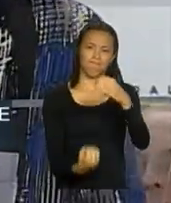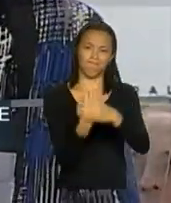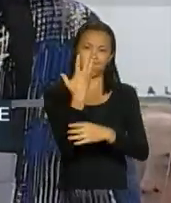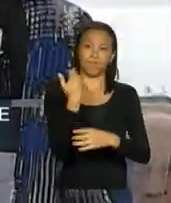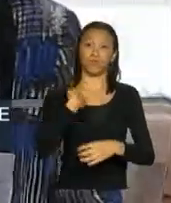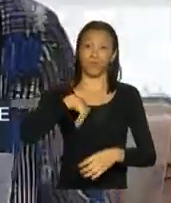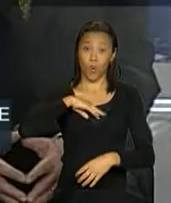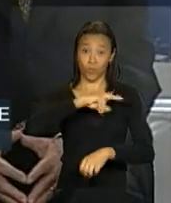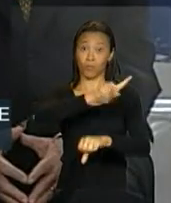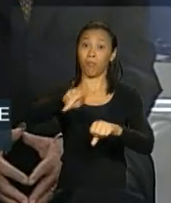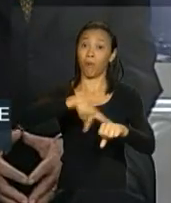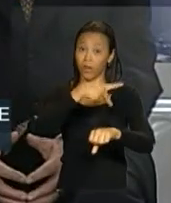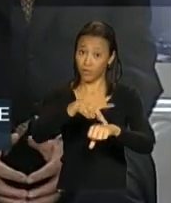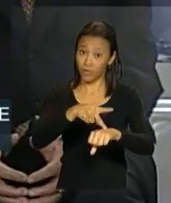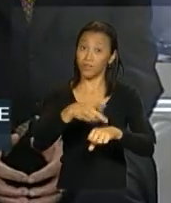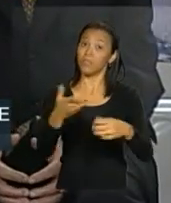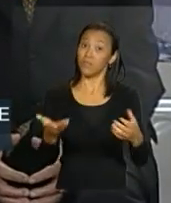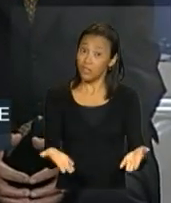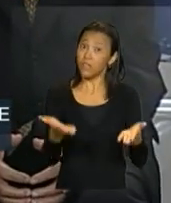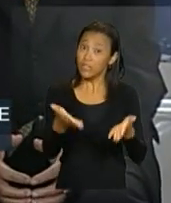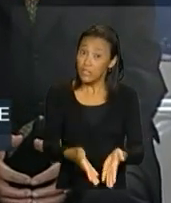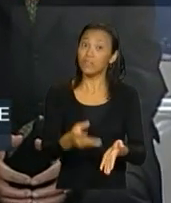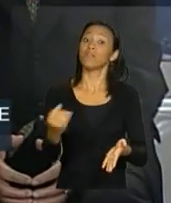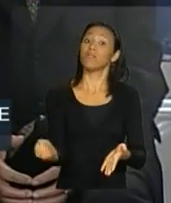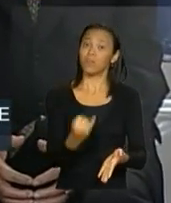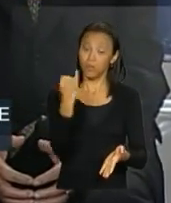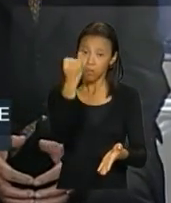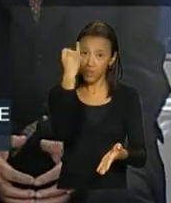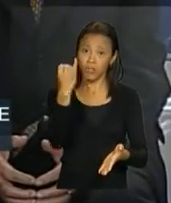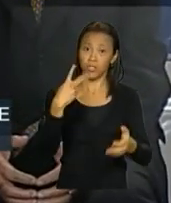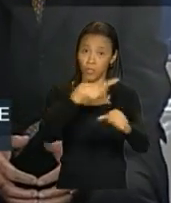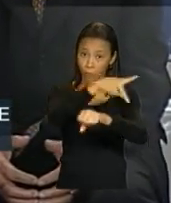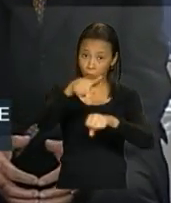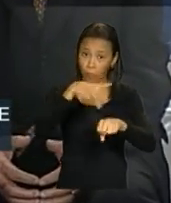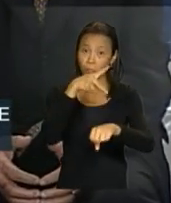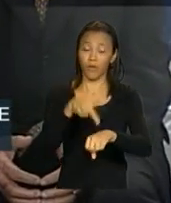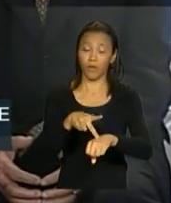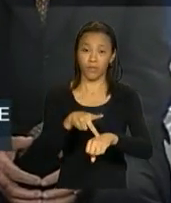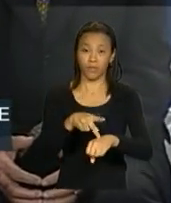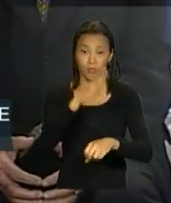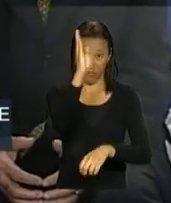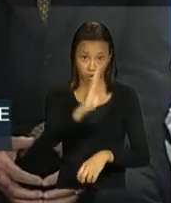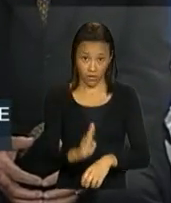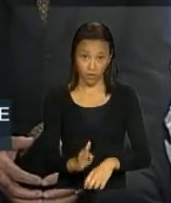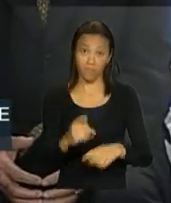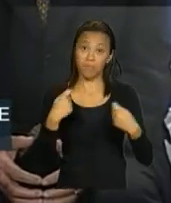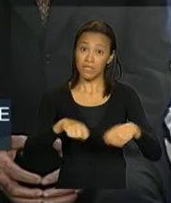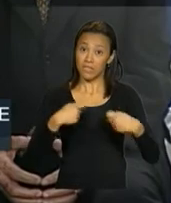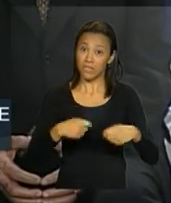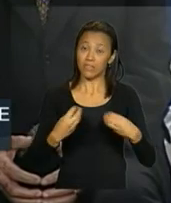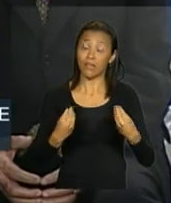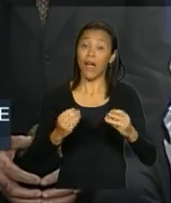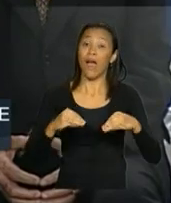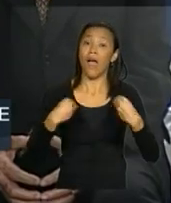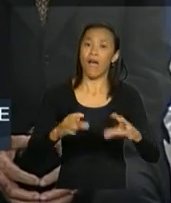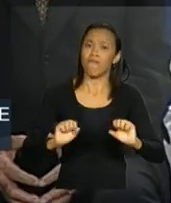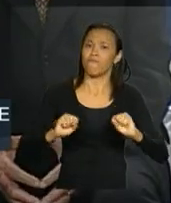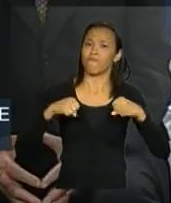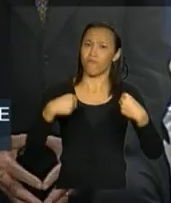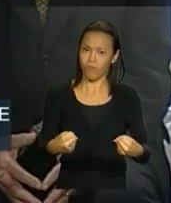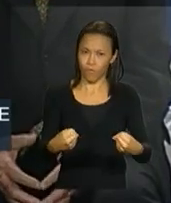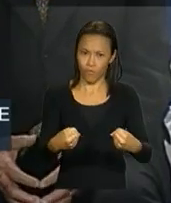representa muito para um país tem de dar muita força